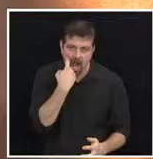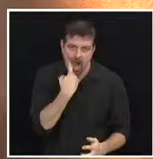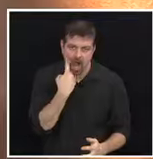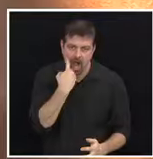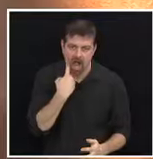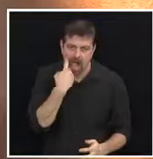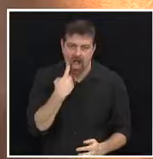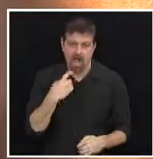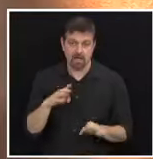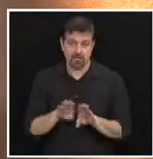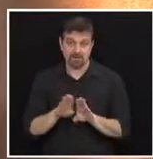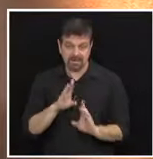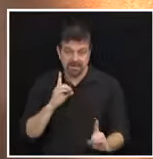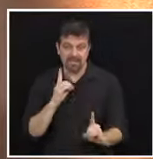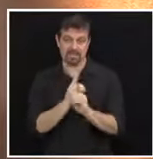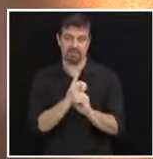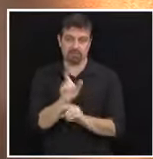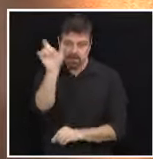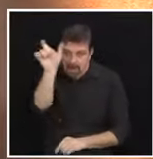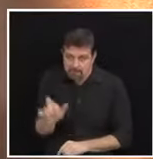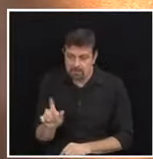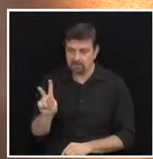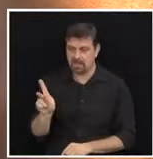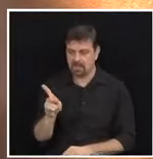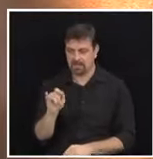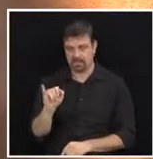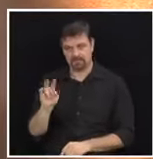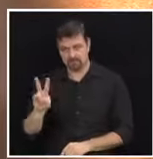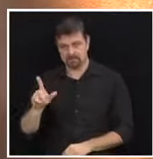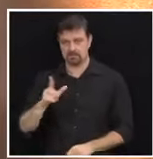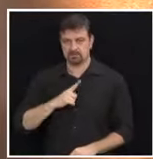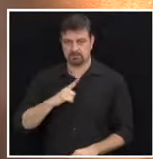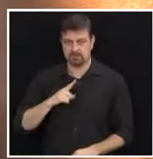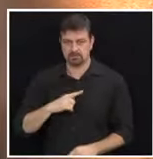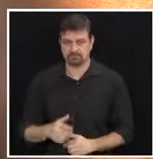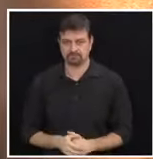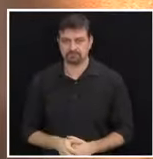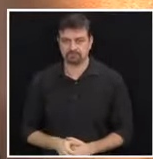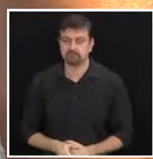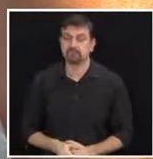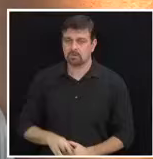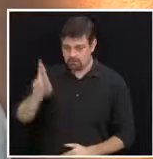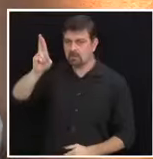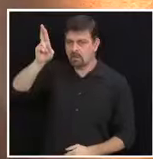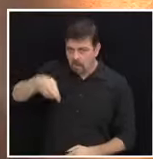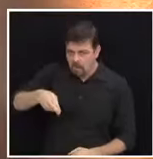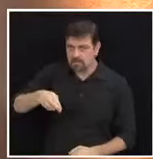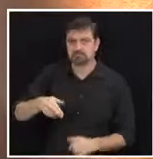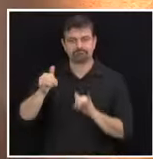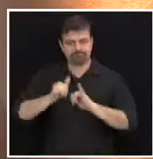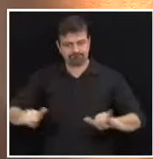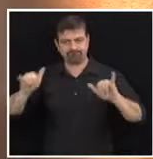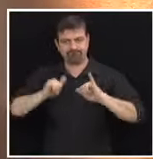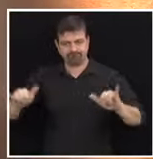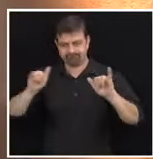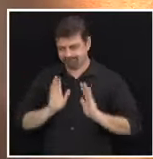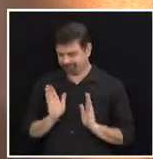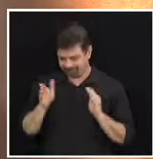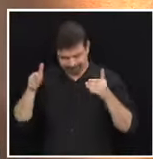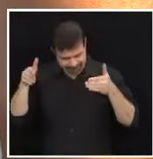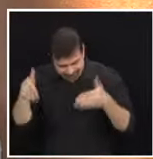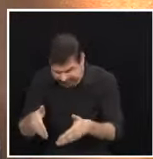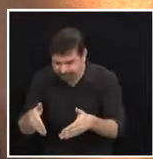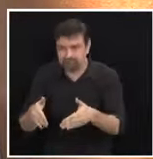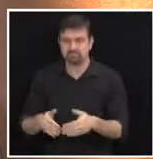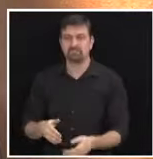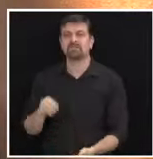de pessoas e daí diminui o risco, porque essas pessoas vão estar tratando. Mas vocês têm razão, as campanhas não são focadas nas populações